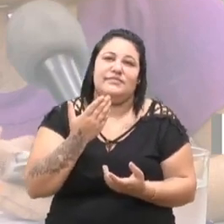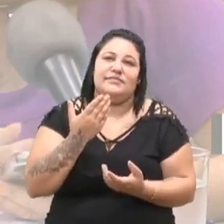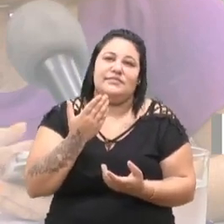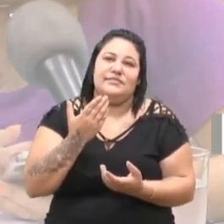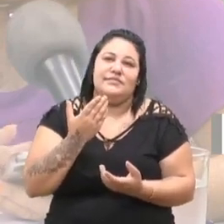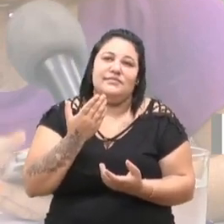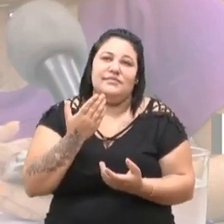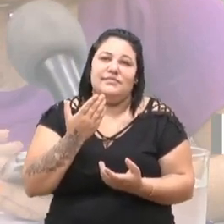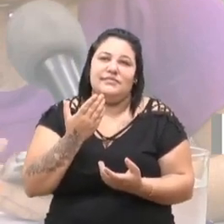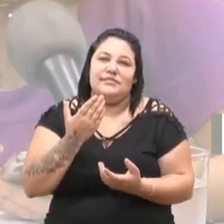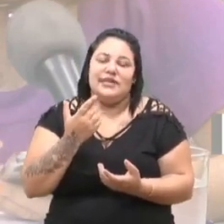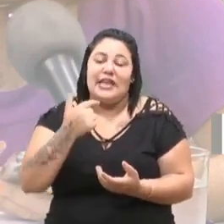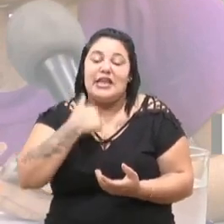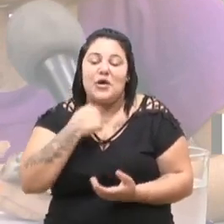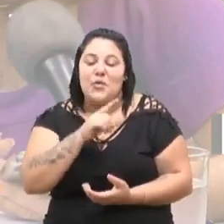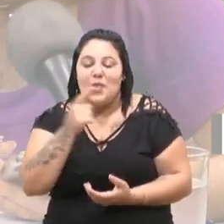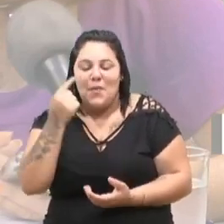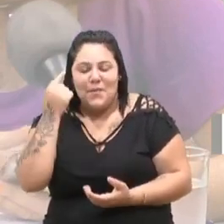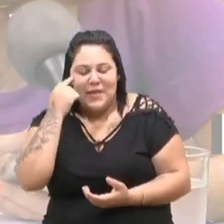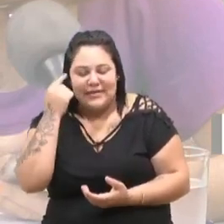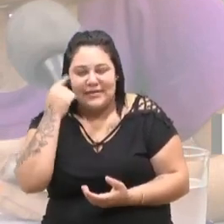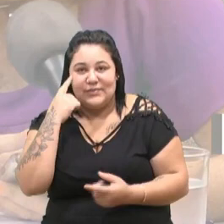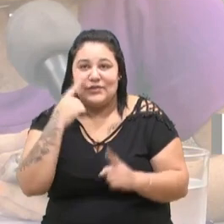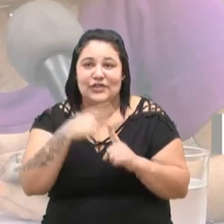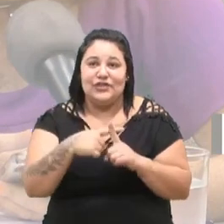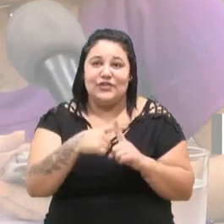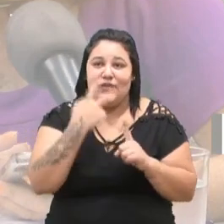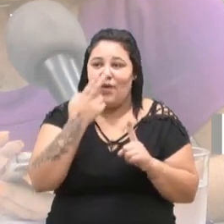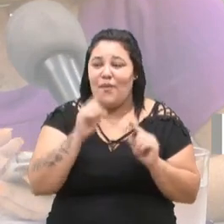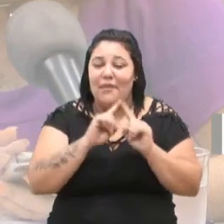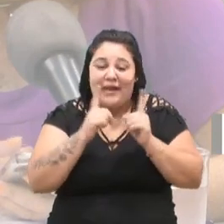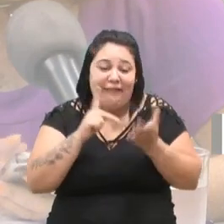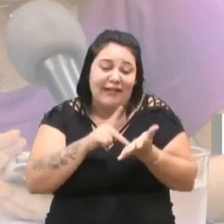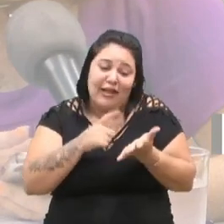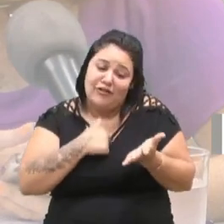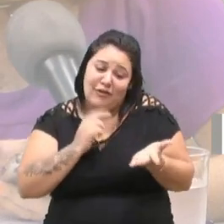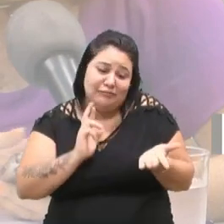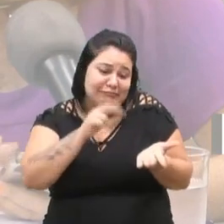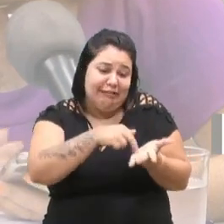não pense tão positivo como alguns colegas, mas eu sou realista.